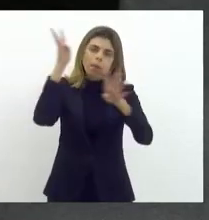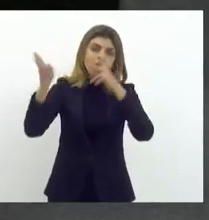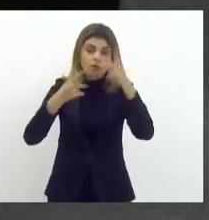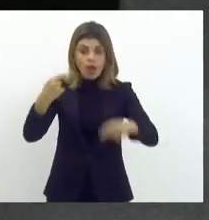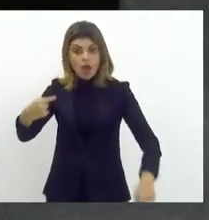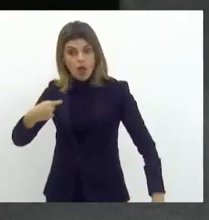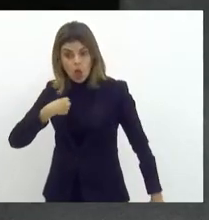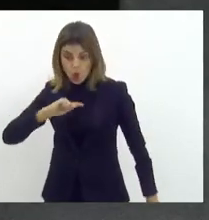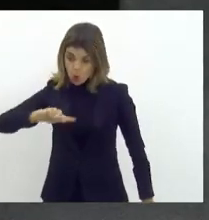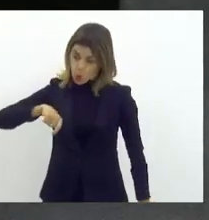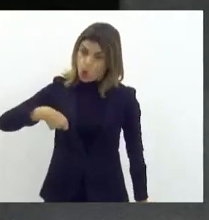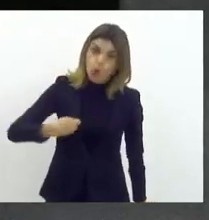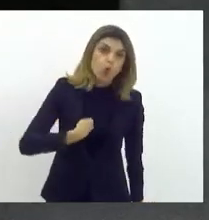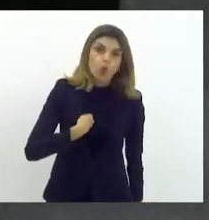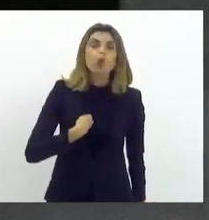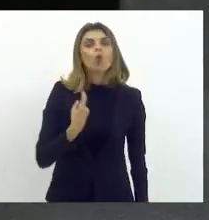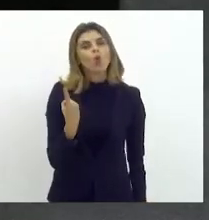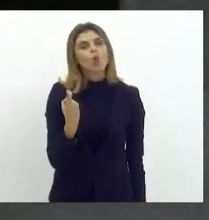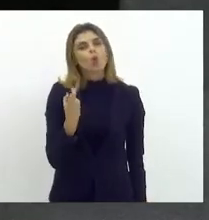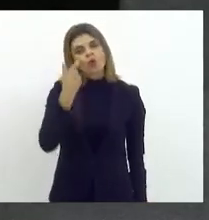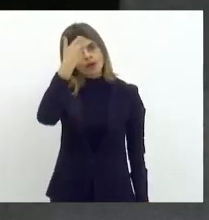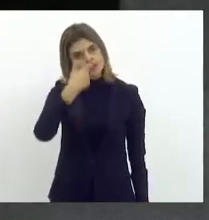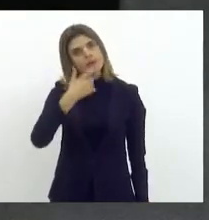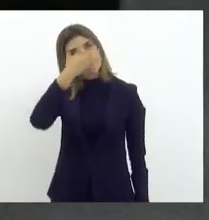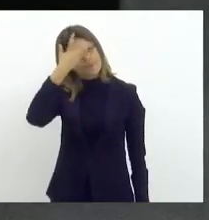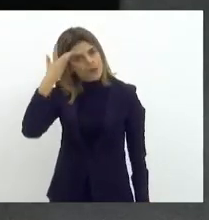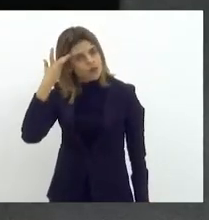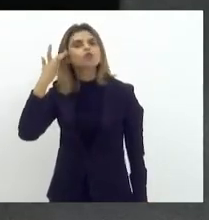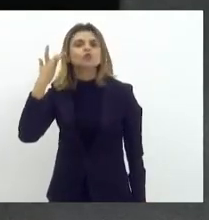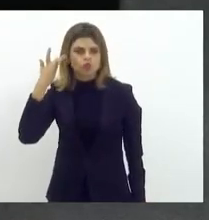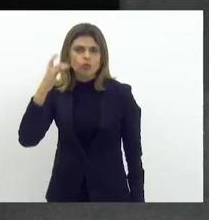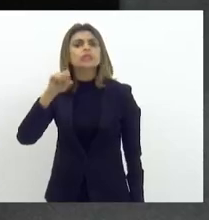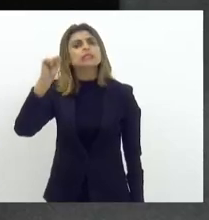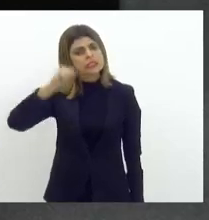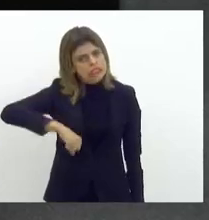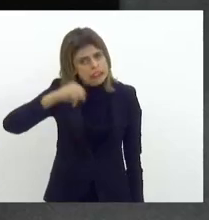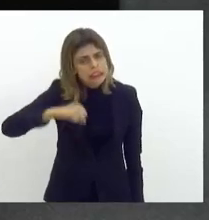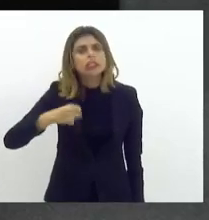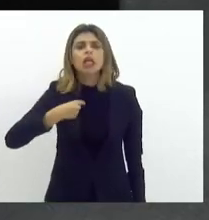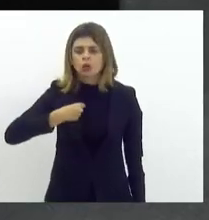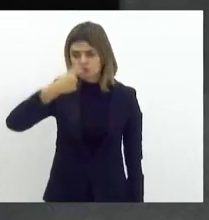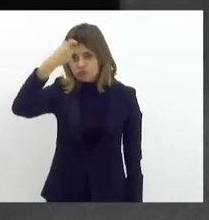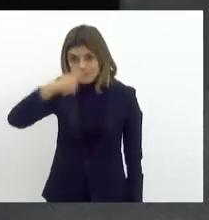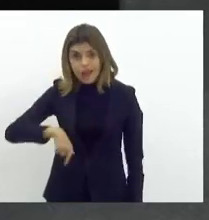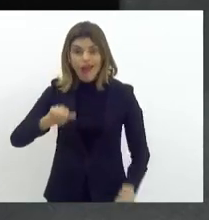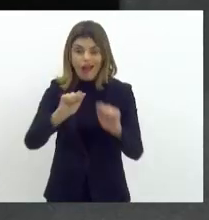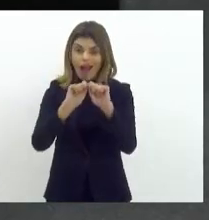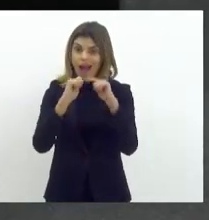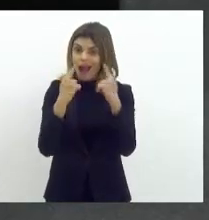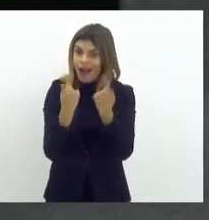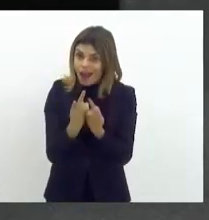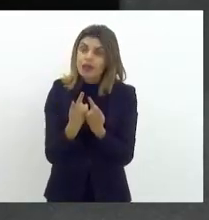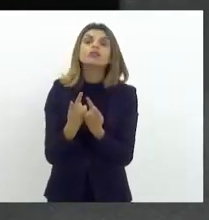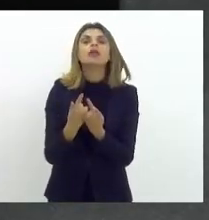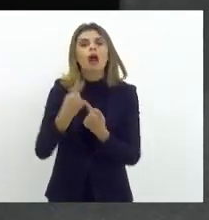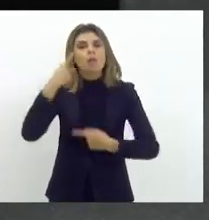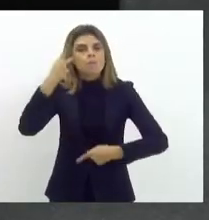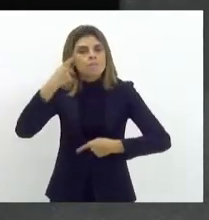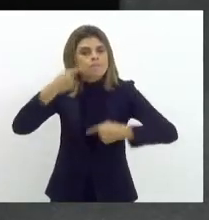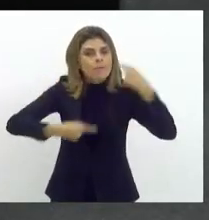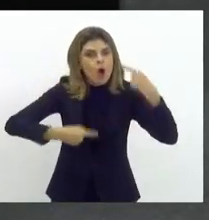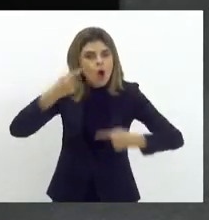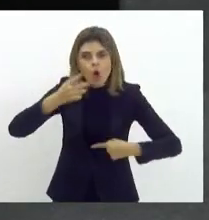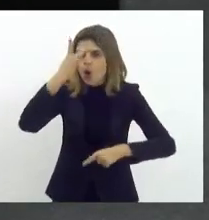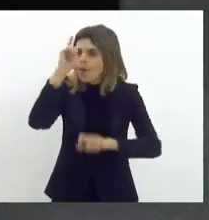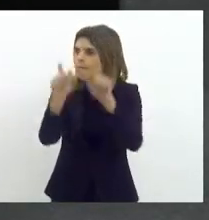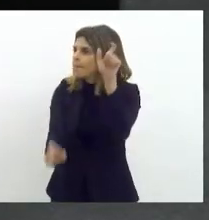que sou uma das pessoas e é isso mesmo porque esta casa Legislativa política é feita